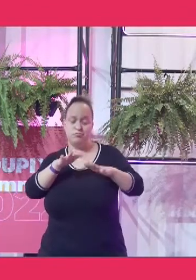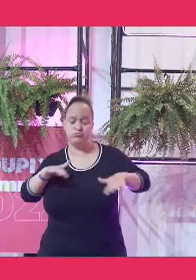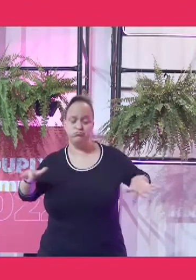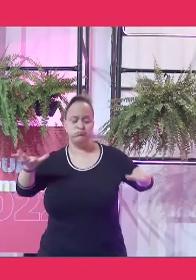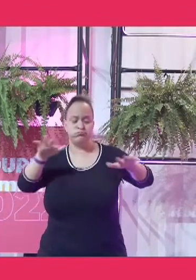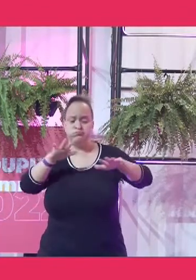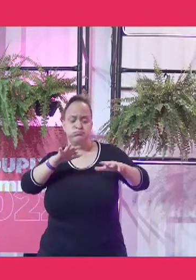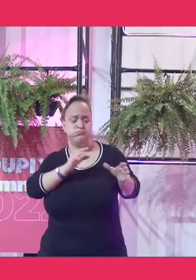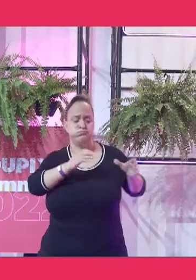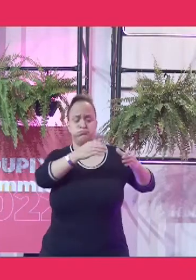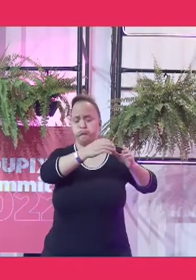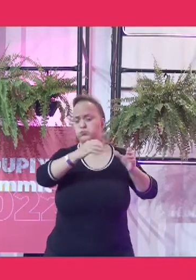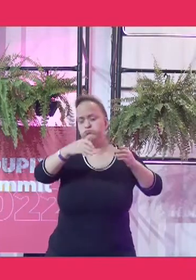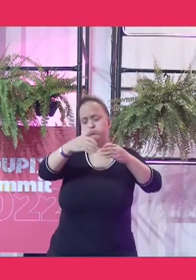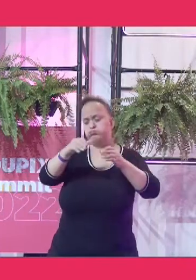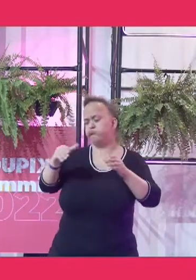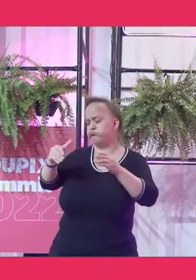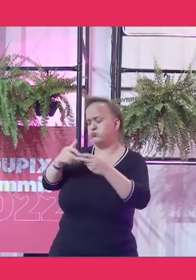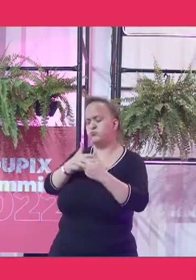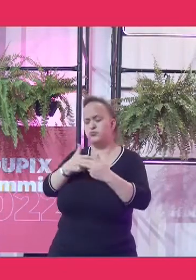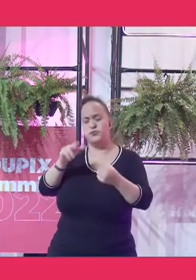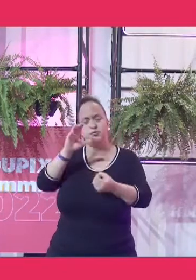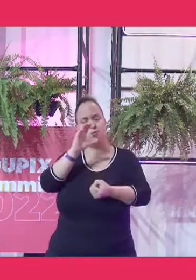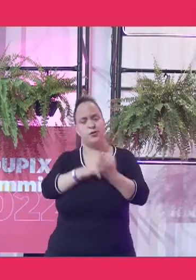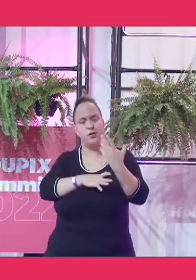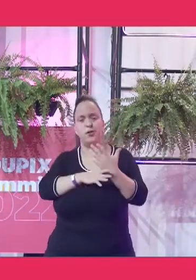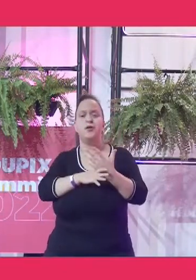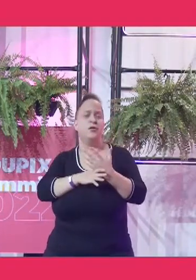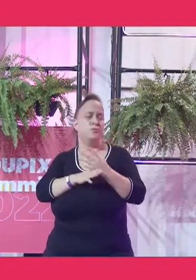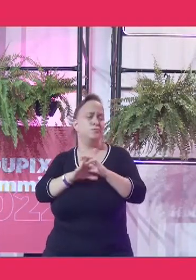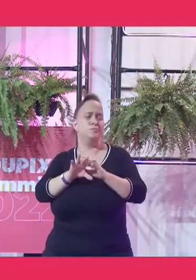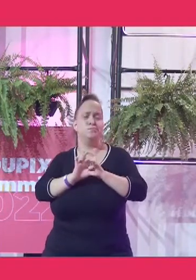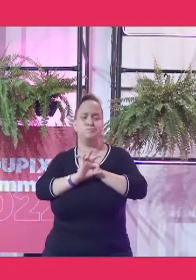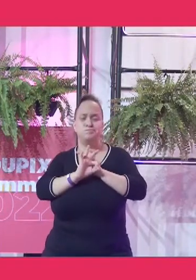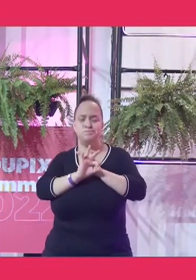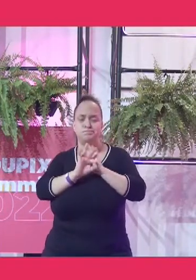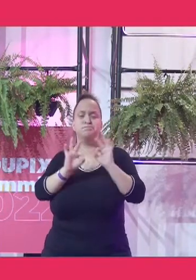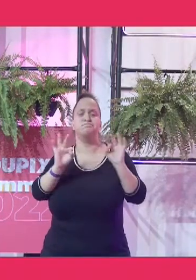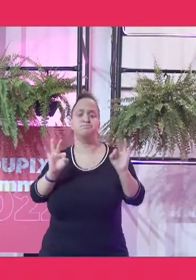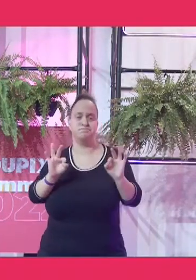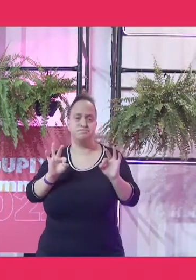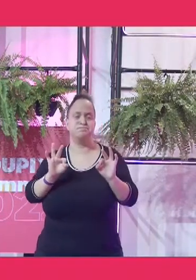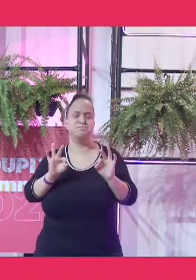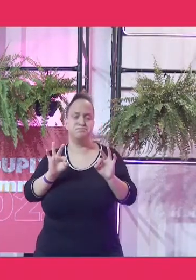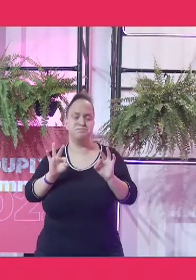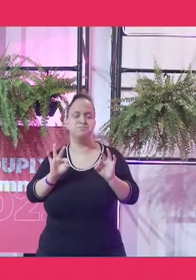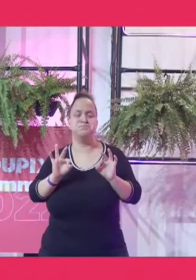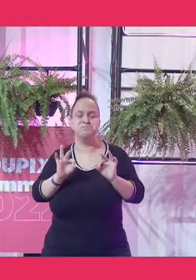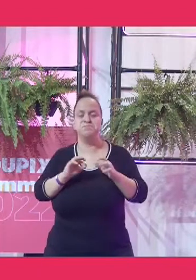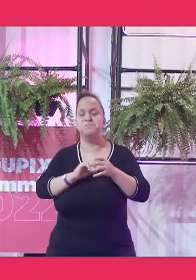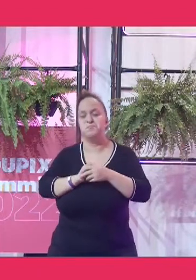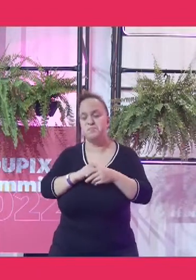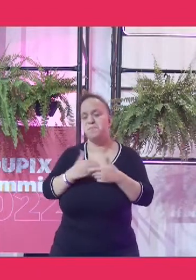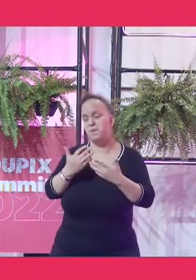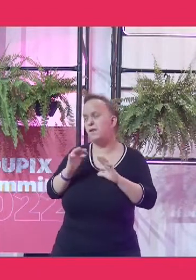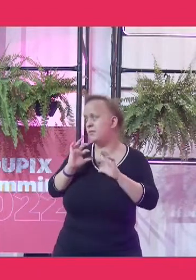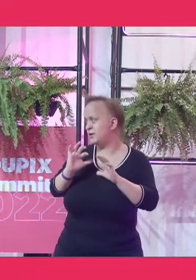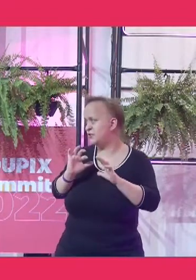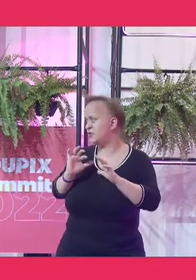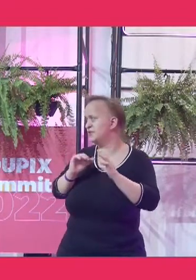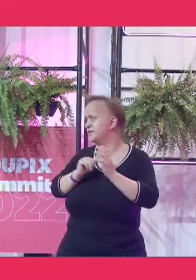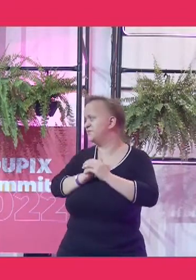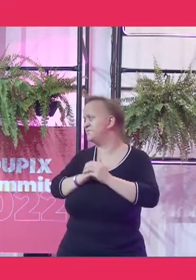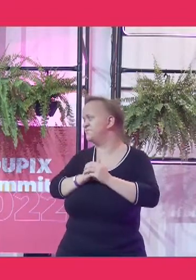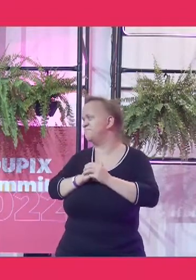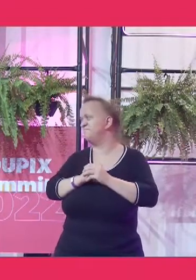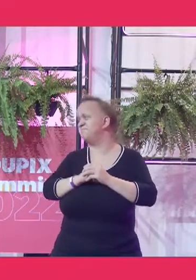para todo mundo poder criar na sua especialidade, né? Então, eu acho que é por aí.